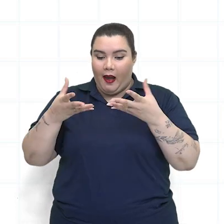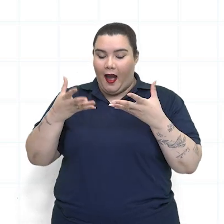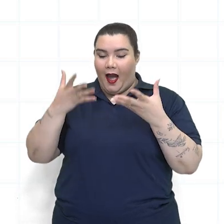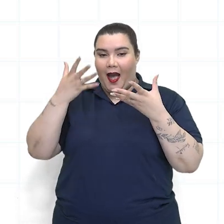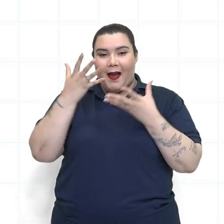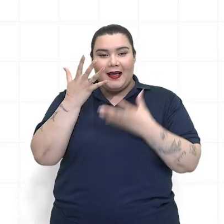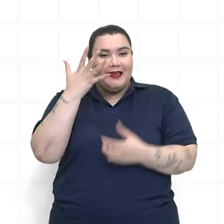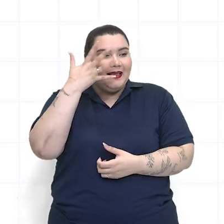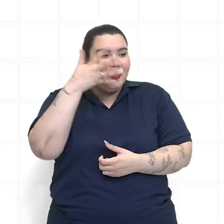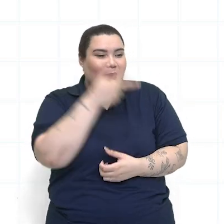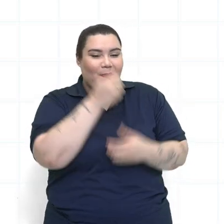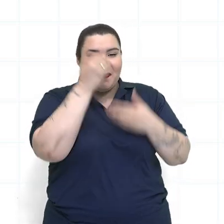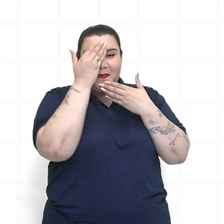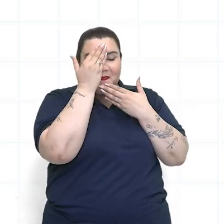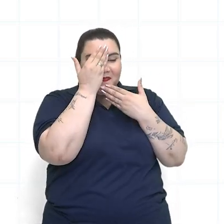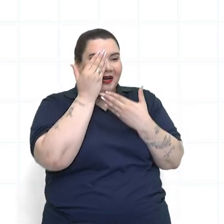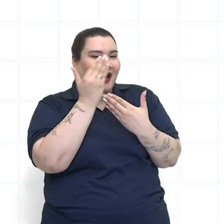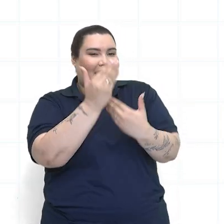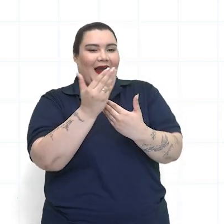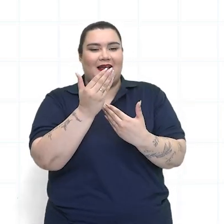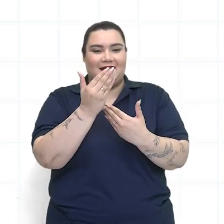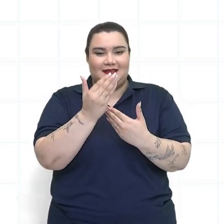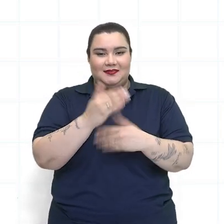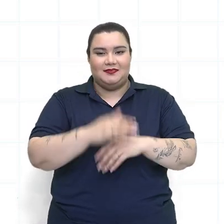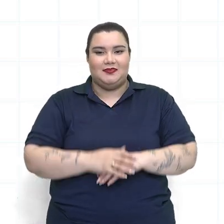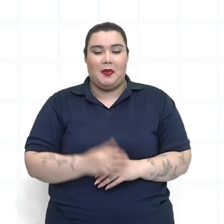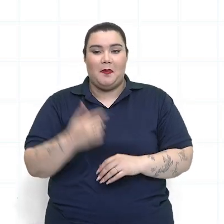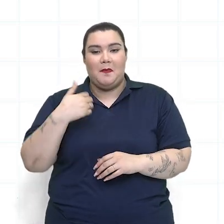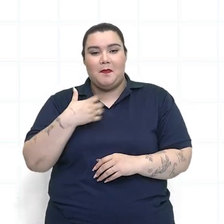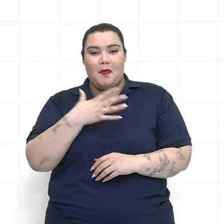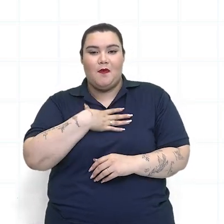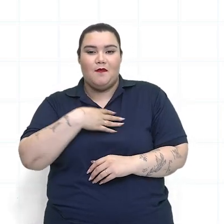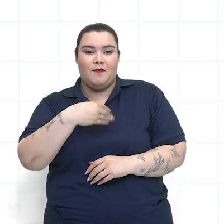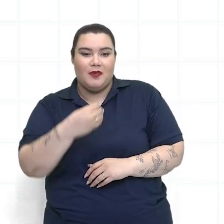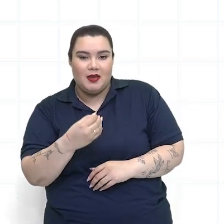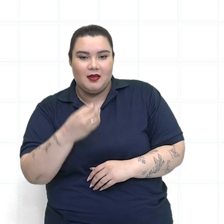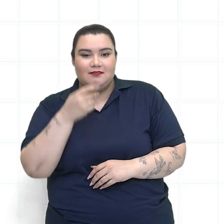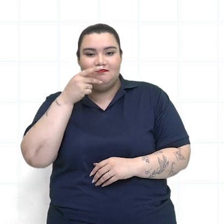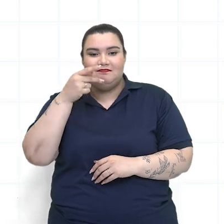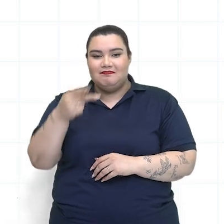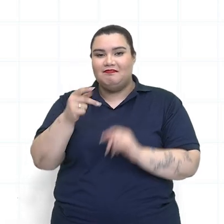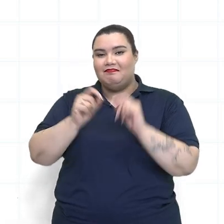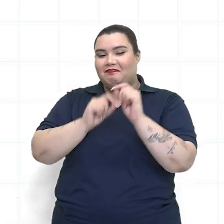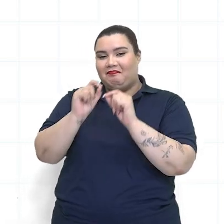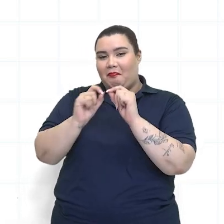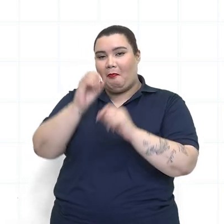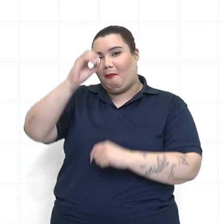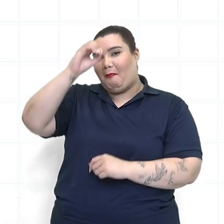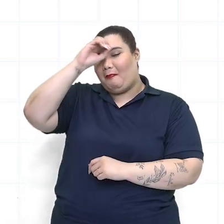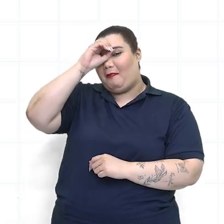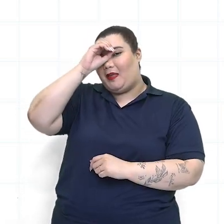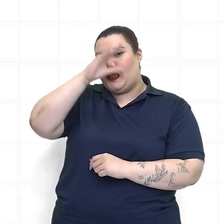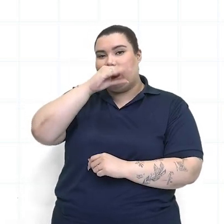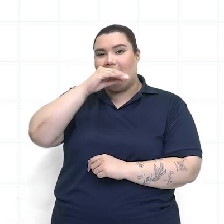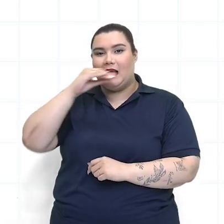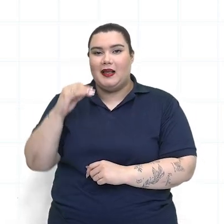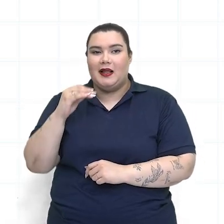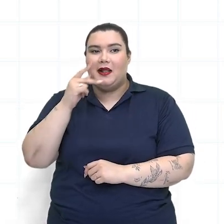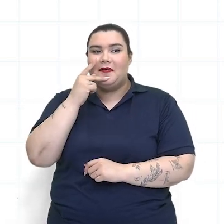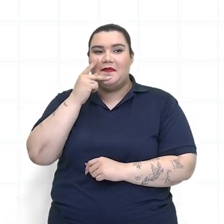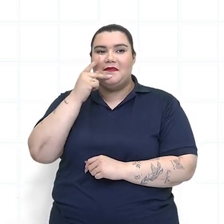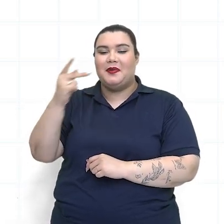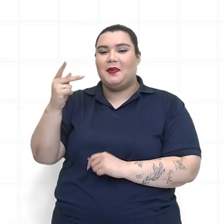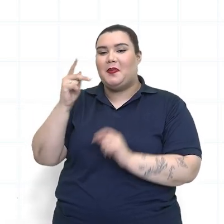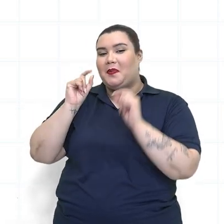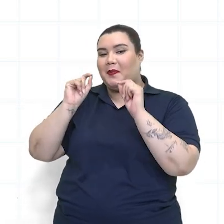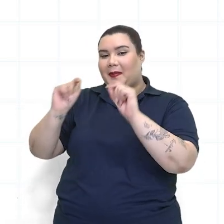nossa, muito obrigada, que coisa linda. E meu filho, na sua inocência de criança, bem